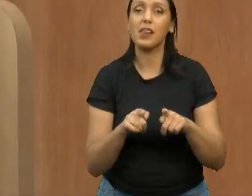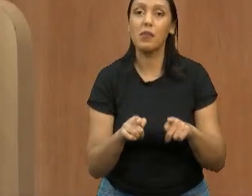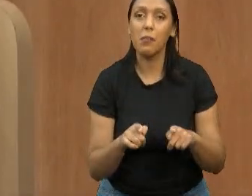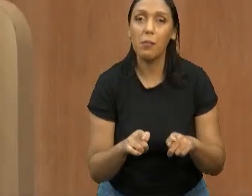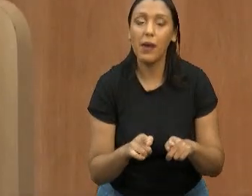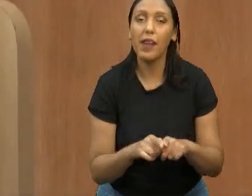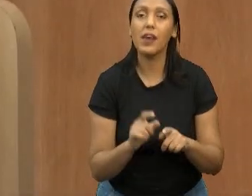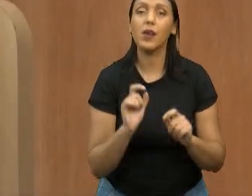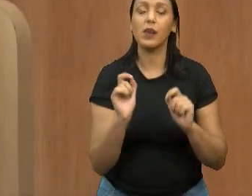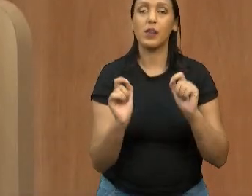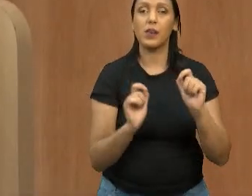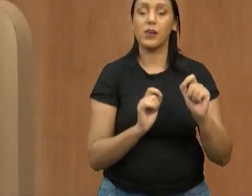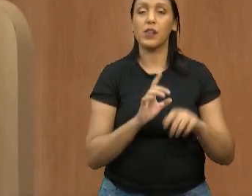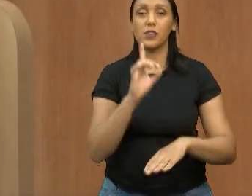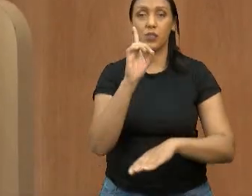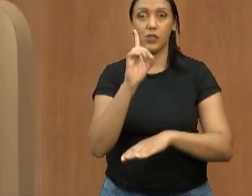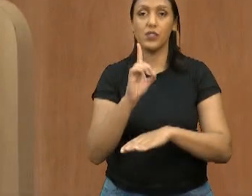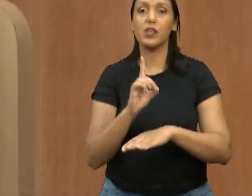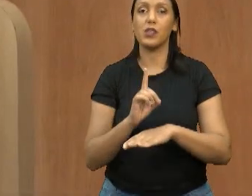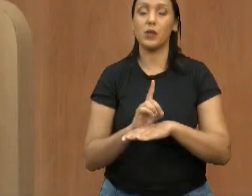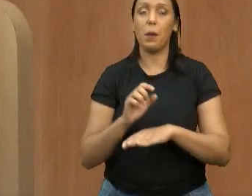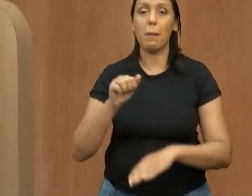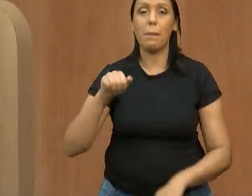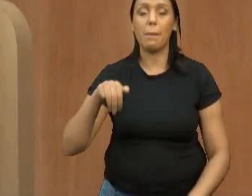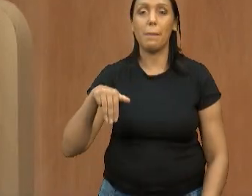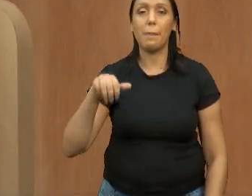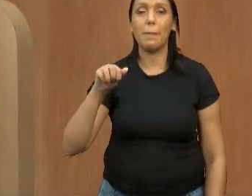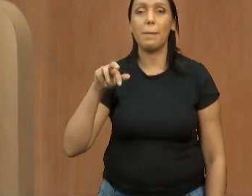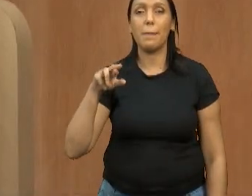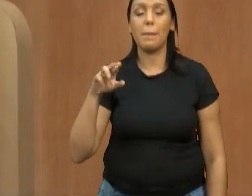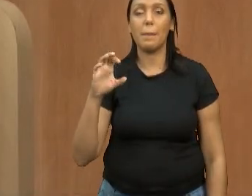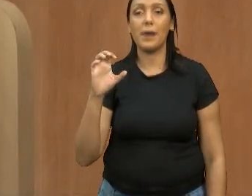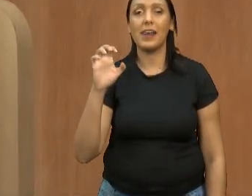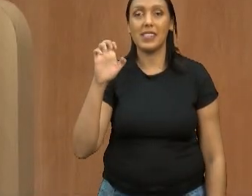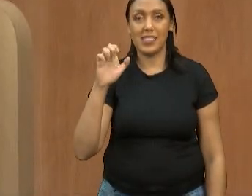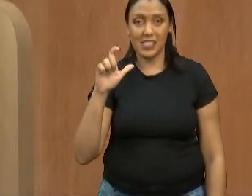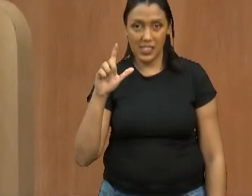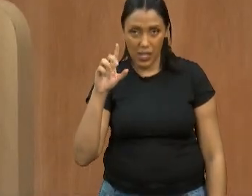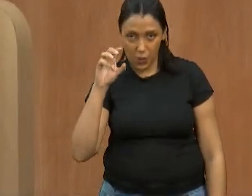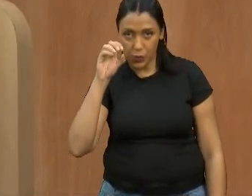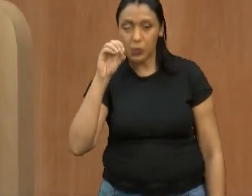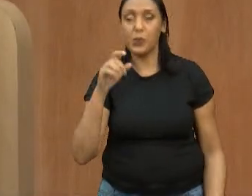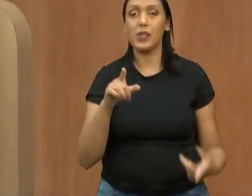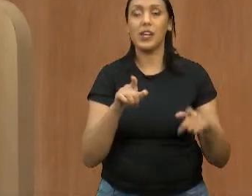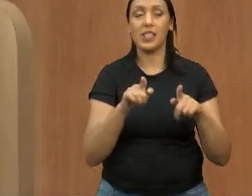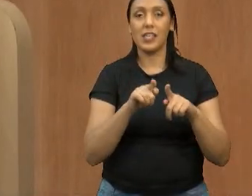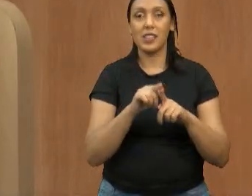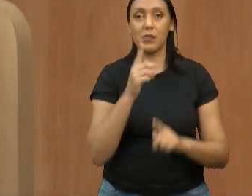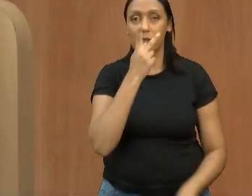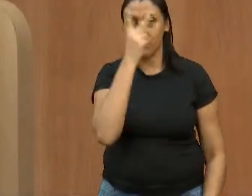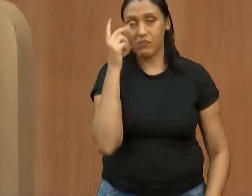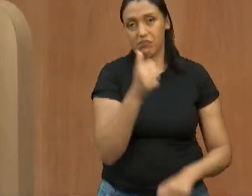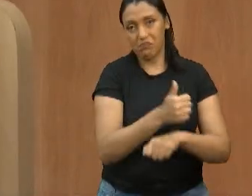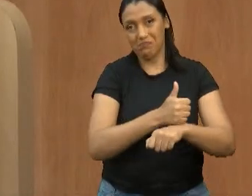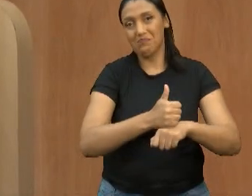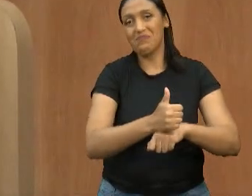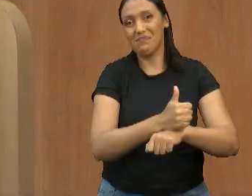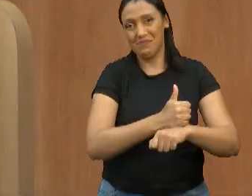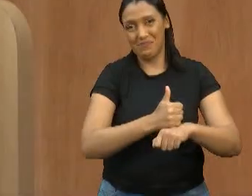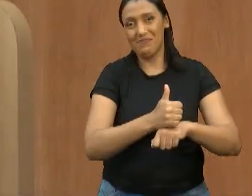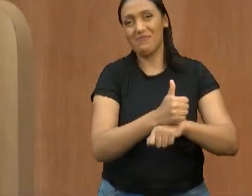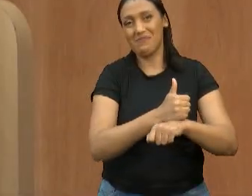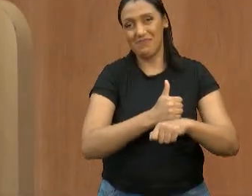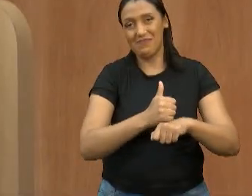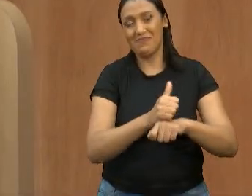os vereadores pelas indicações, aos artistas indicados. Vocês